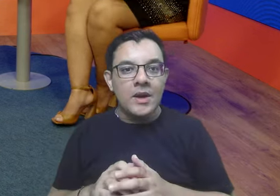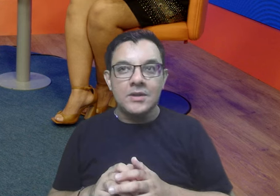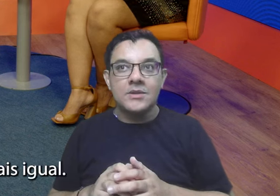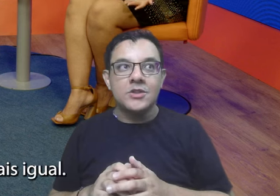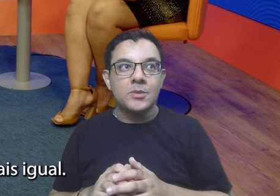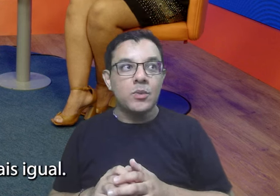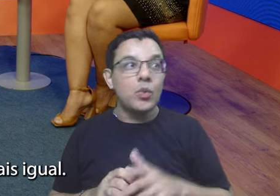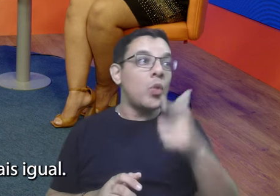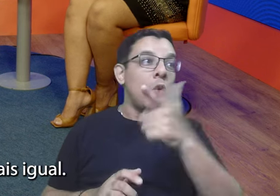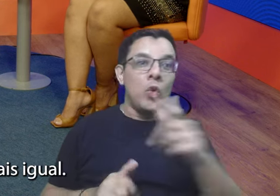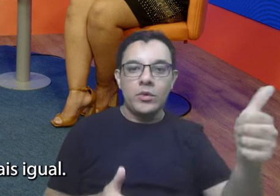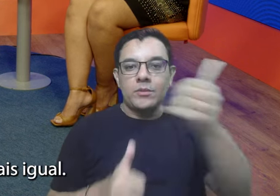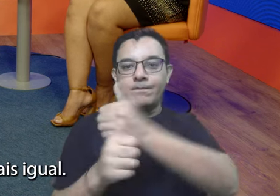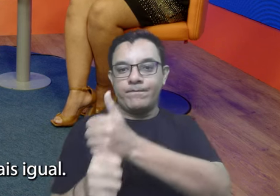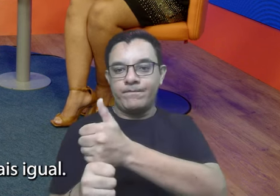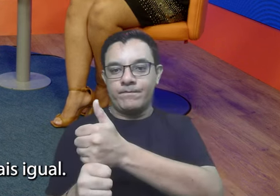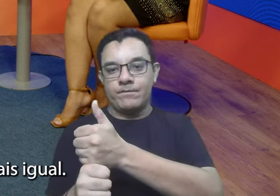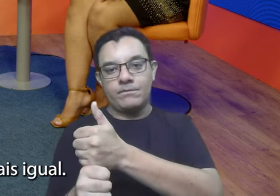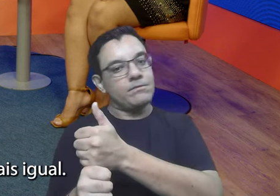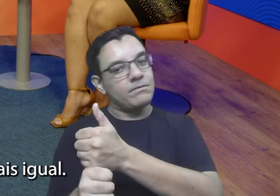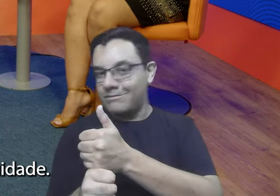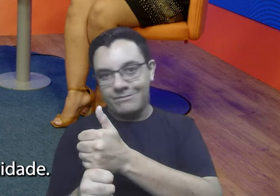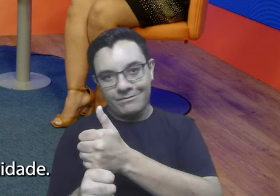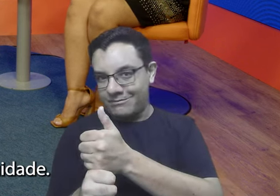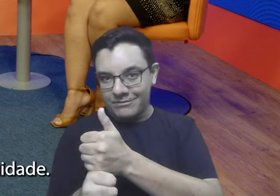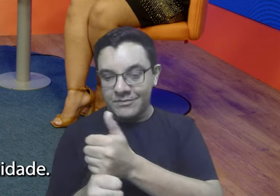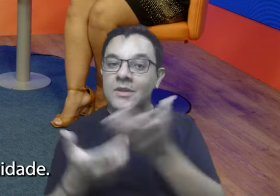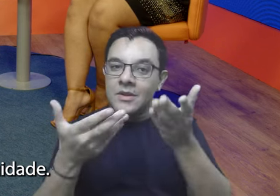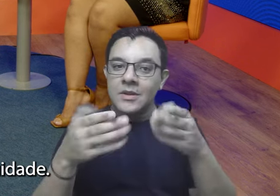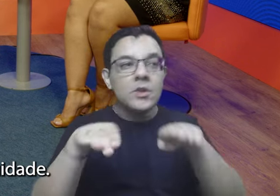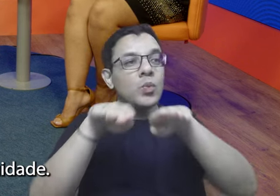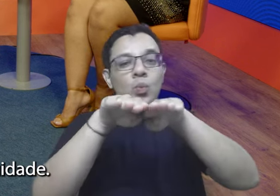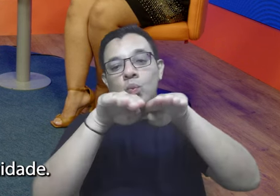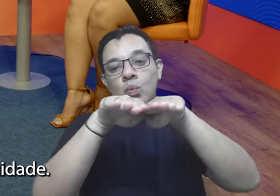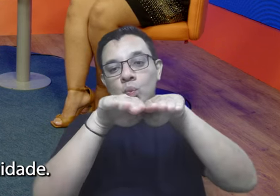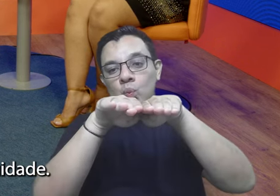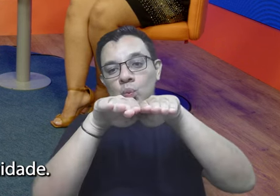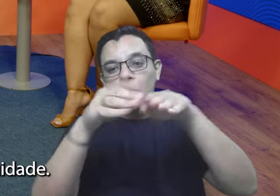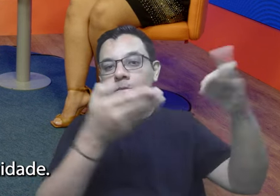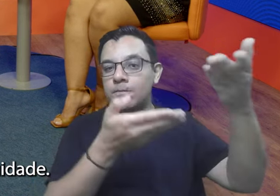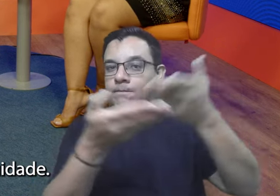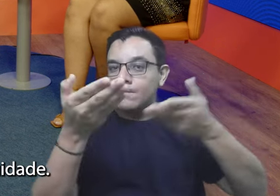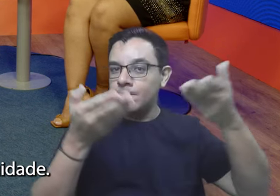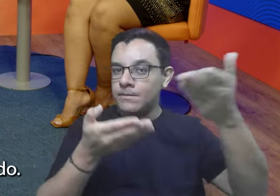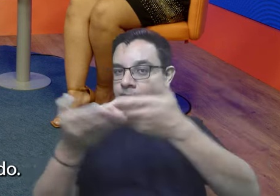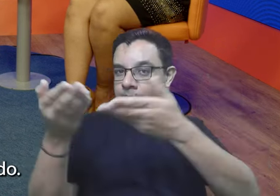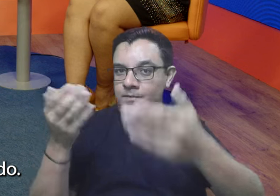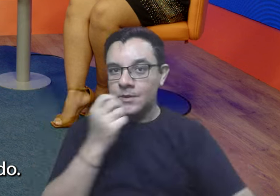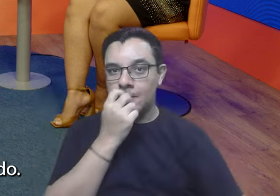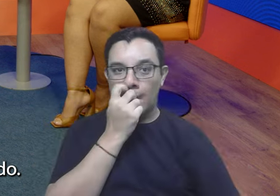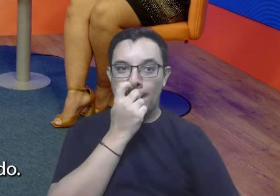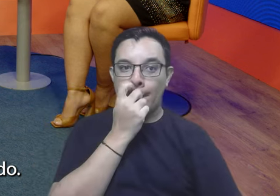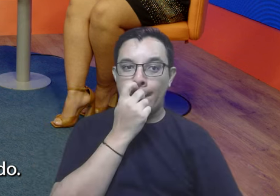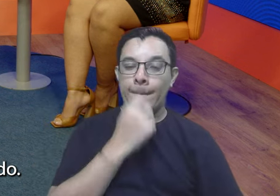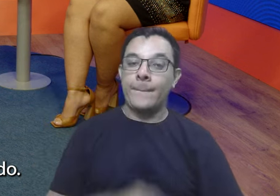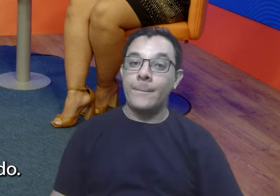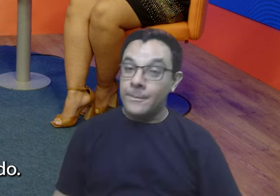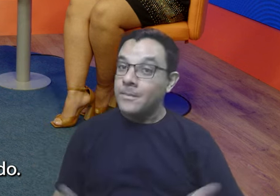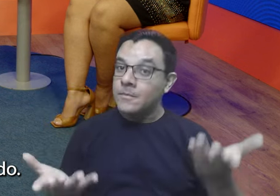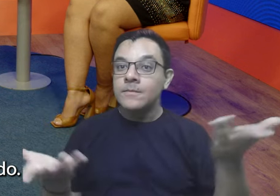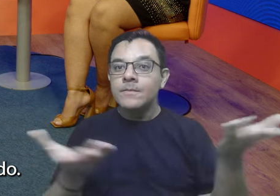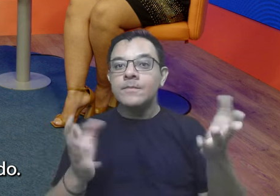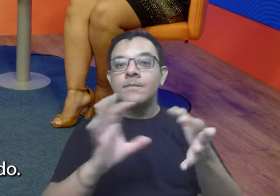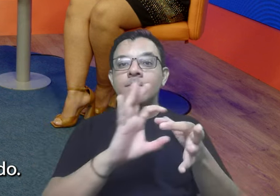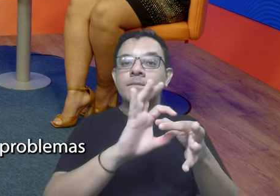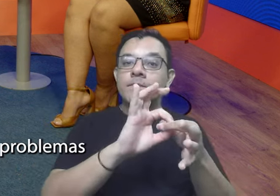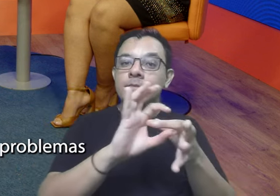Colocar compartilhamento cada vez mais compartilhado igual esse ser equiparado ter uma e nessa e nessa corrente aqui que a gente